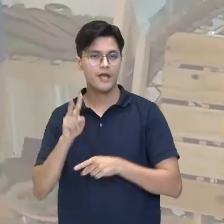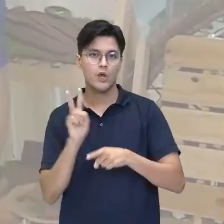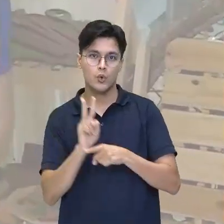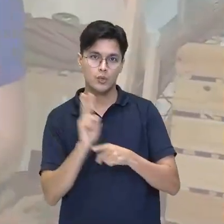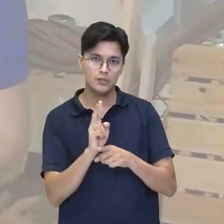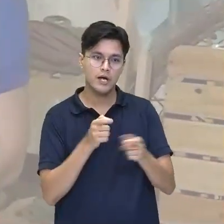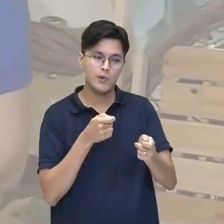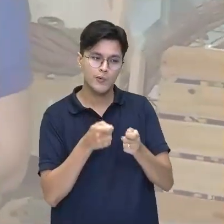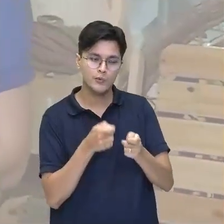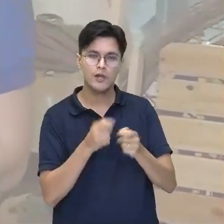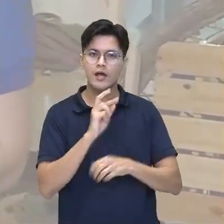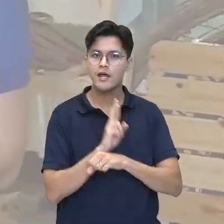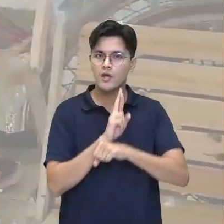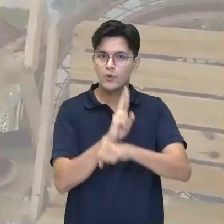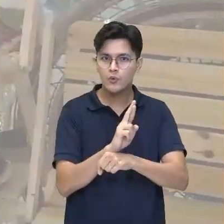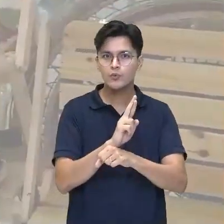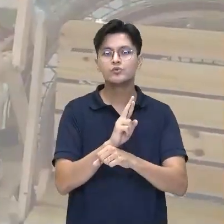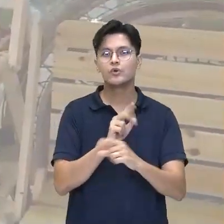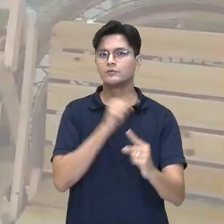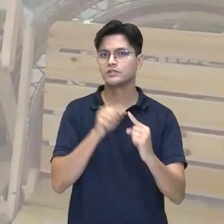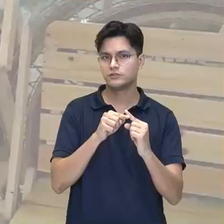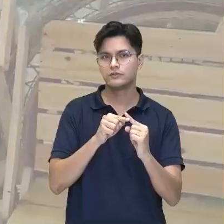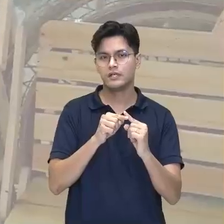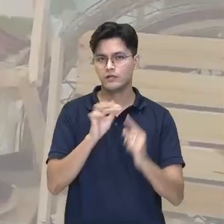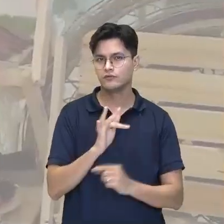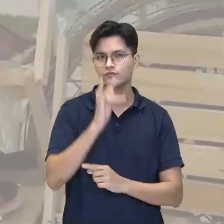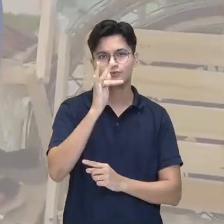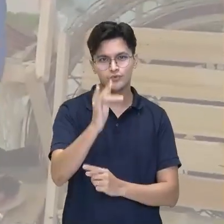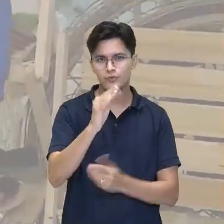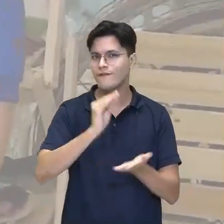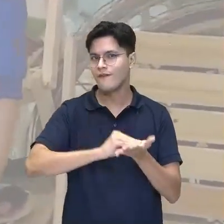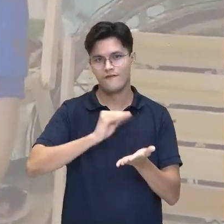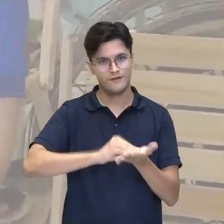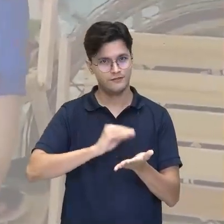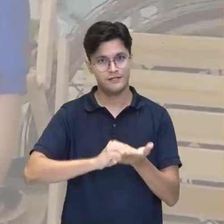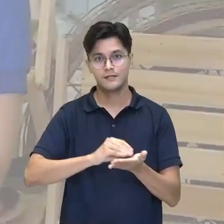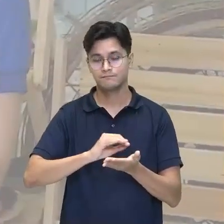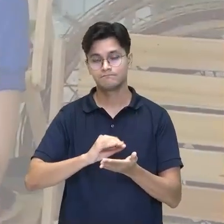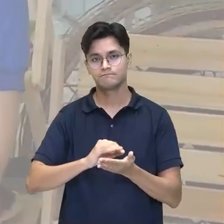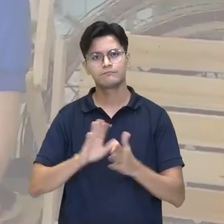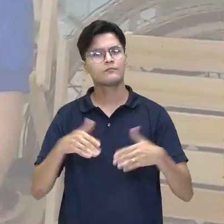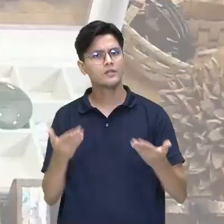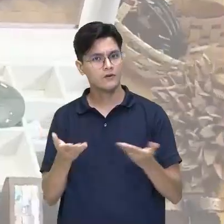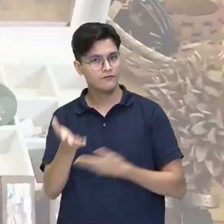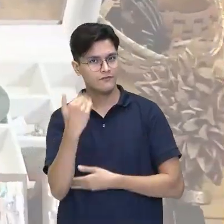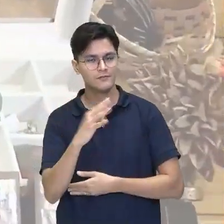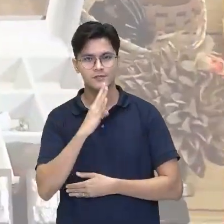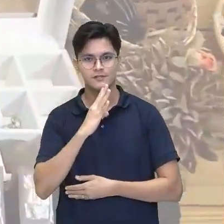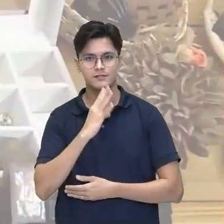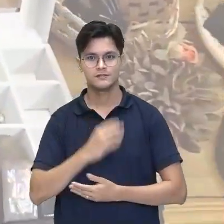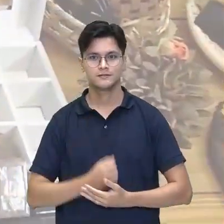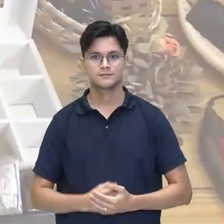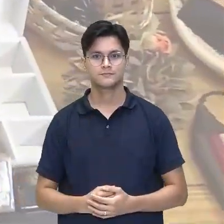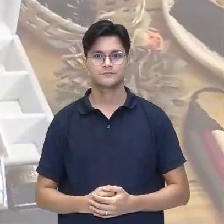para que esses recursos não faltem para as gerações futuras. E aí, vamos conhecer um pouquinho do trabalho da Rita?